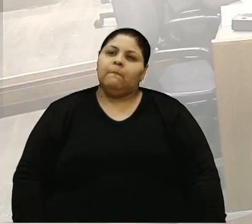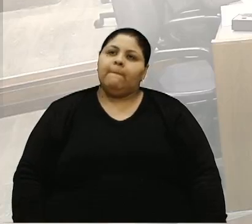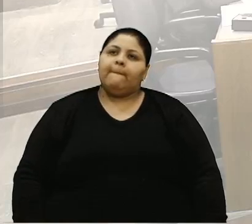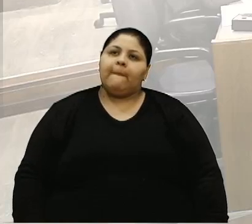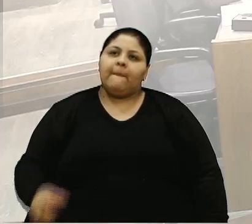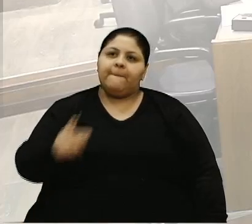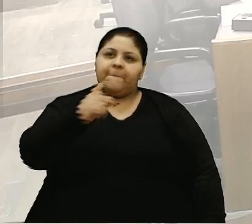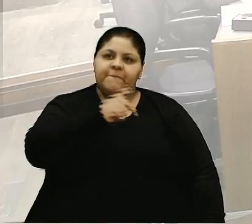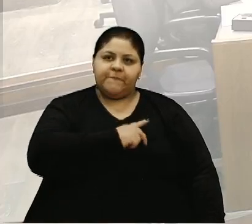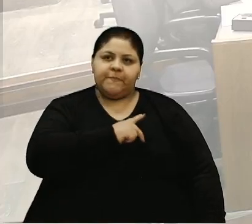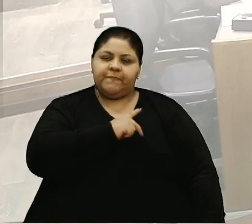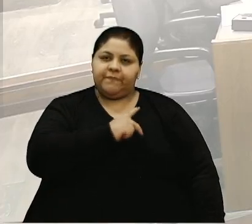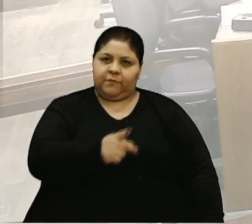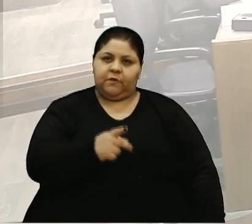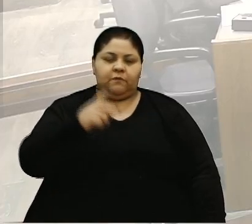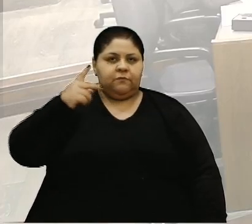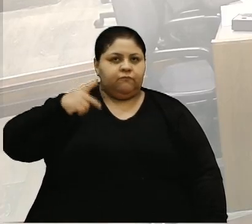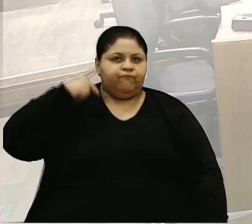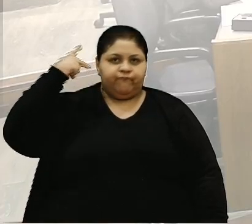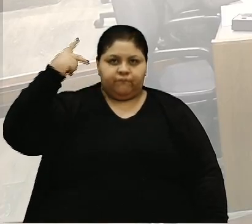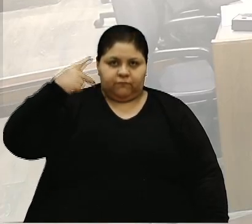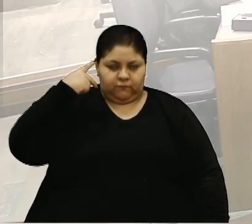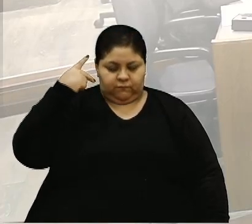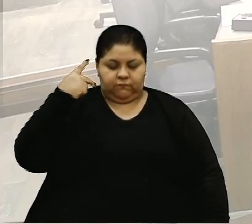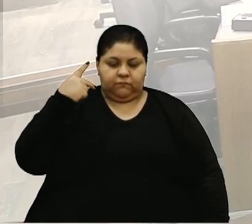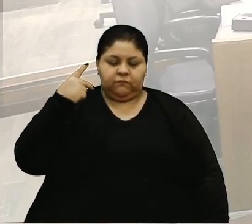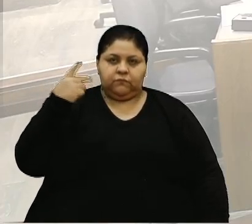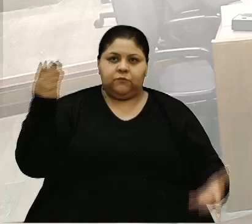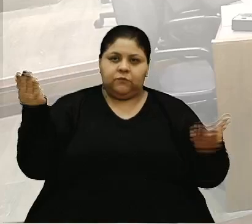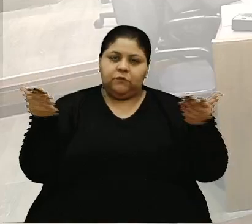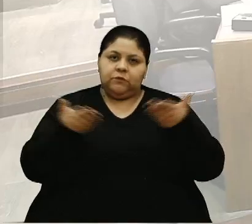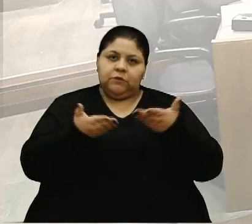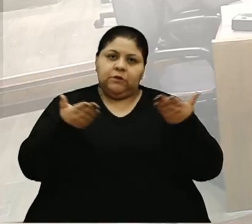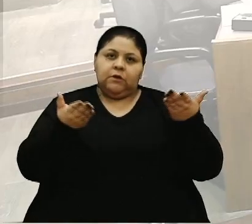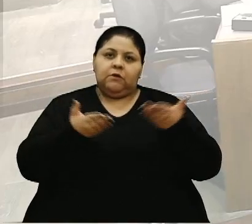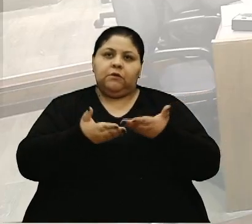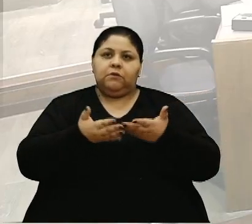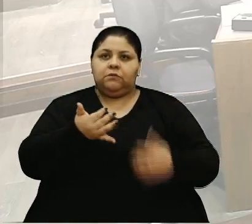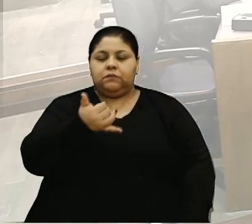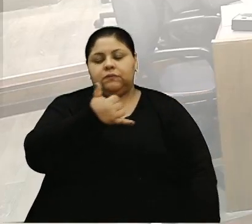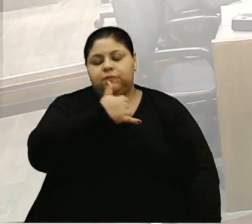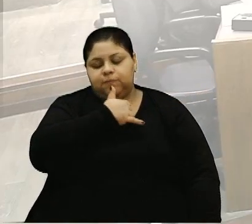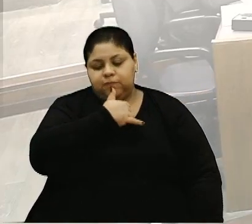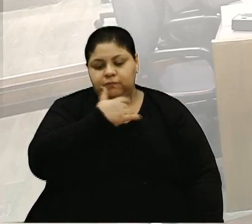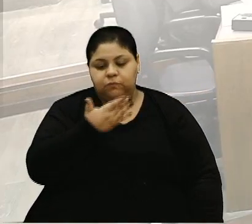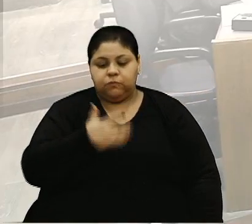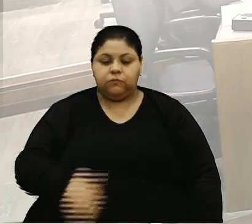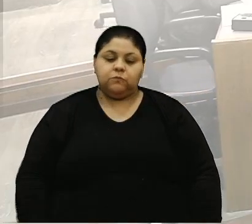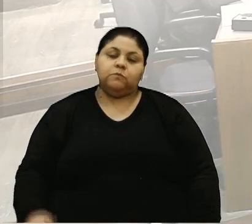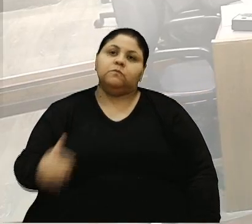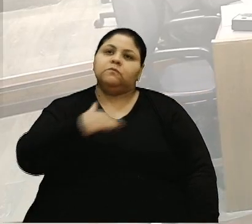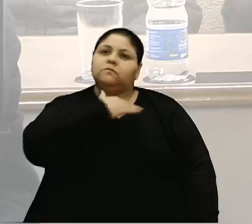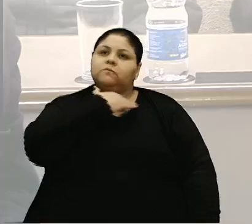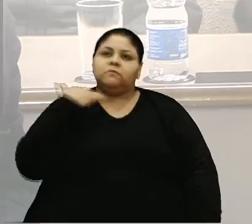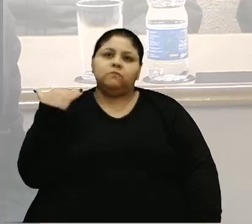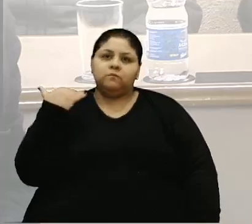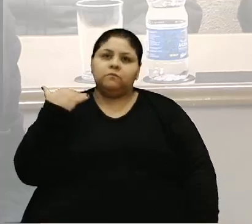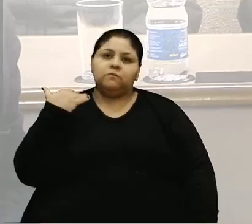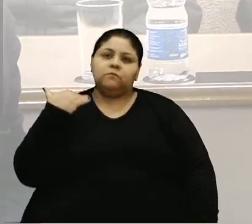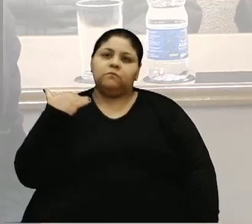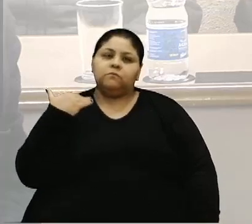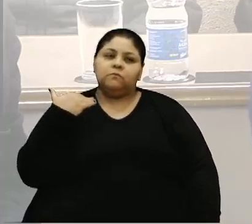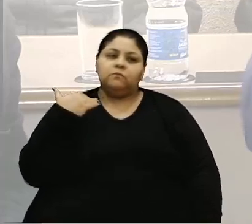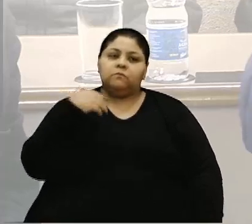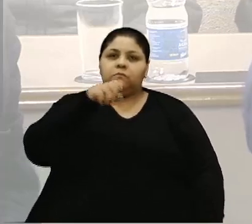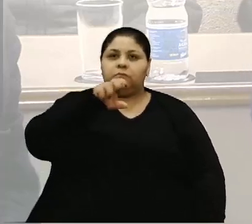Senhor presidente, caros colegas vereadores, faço o voto de pesar pela morte do